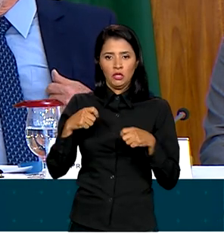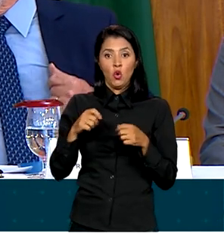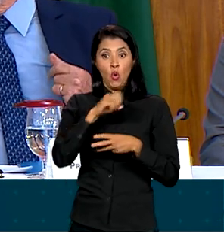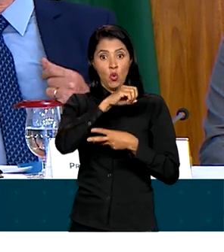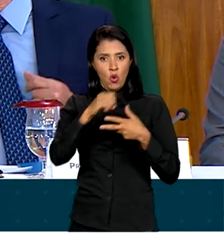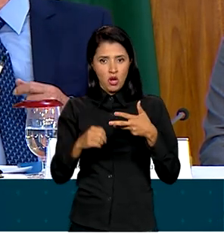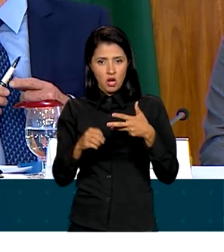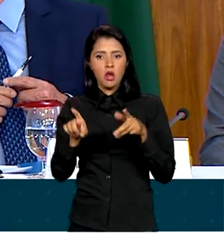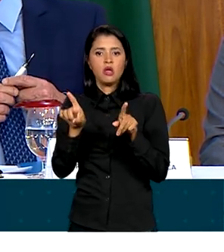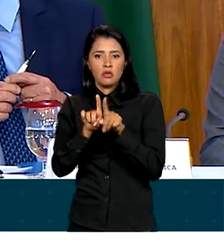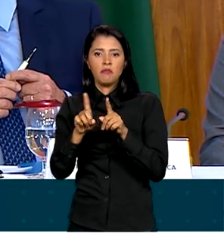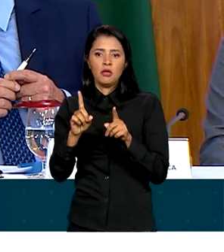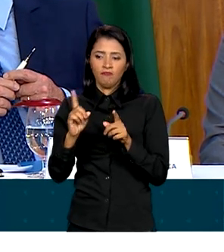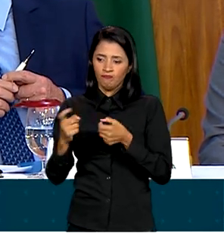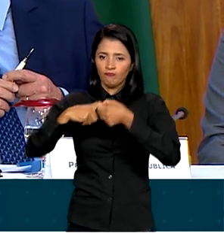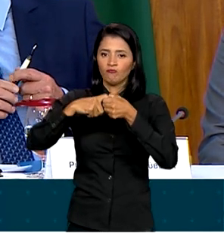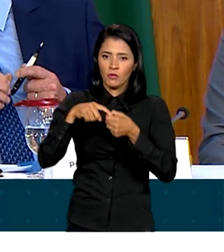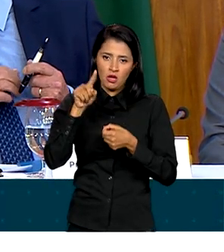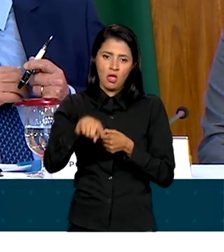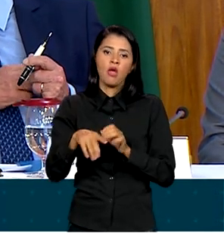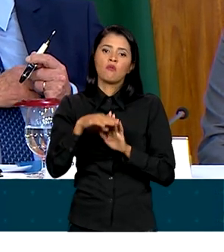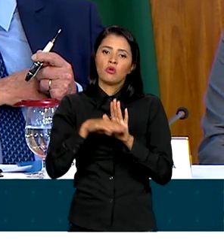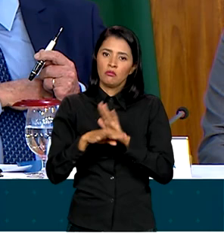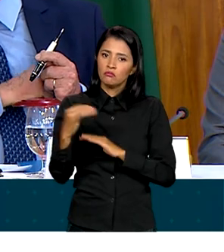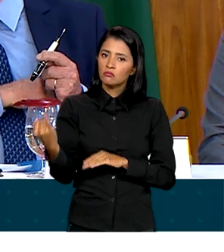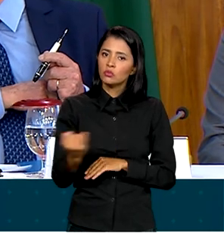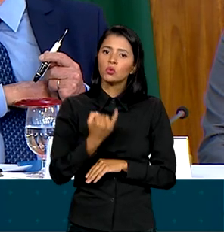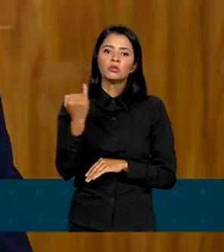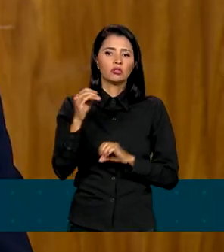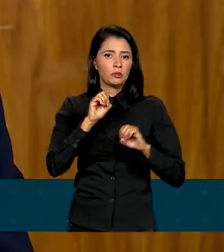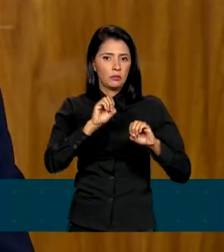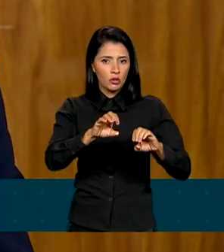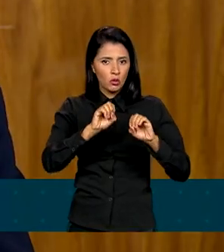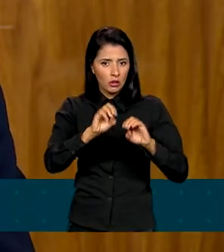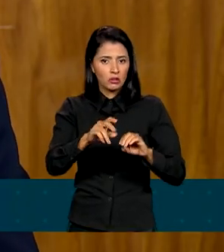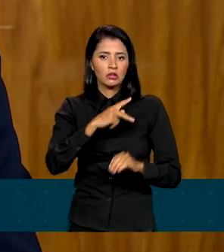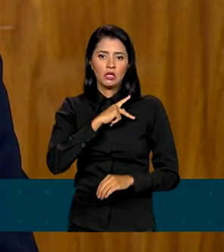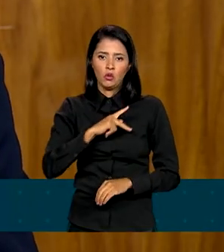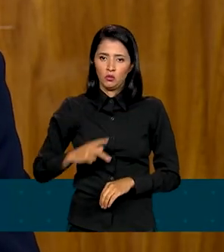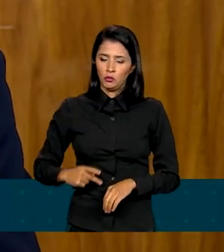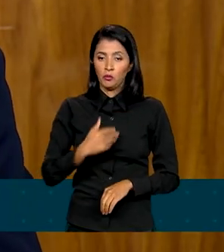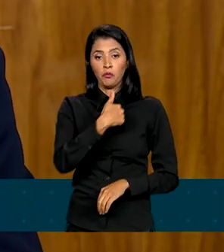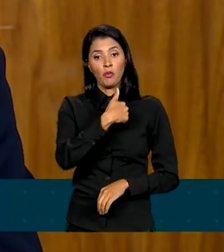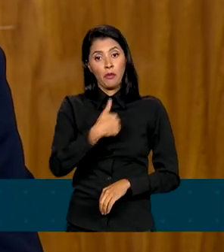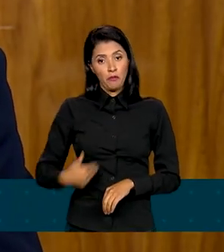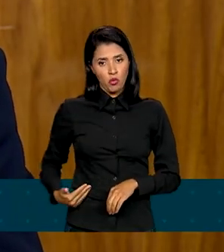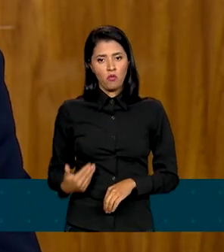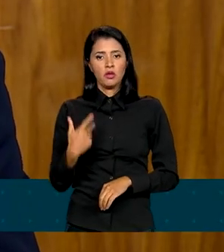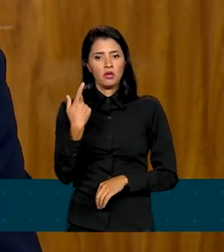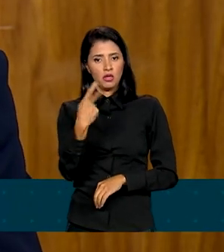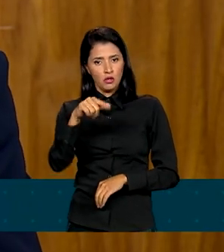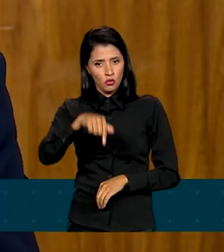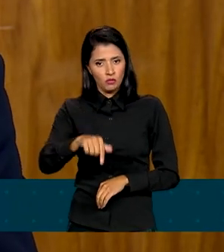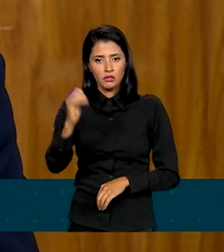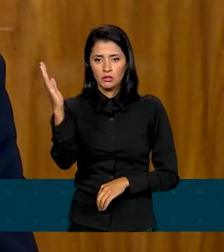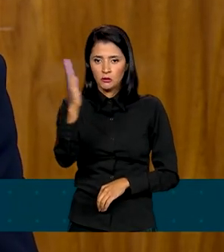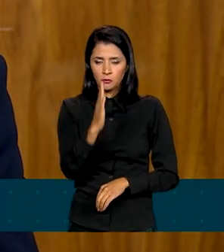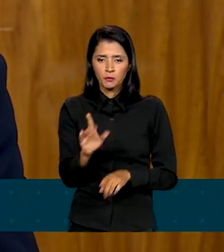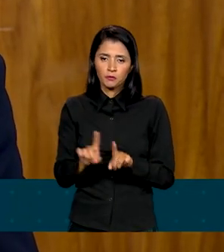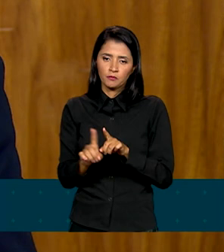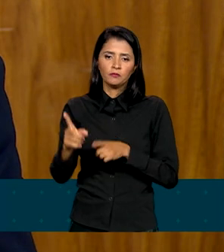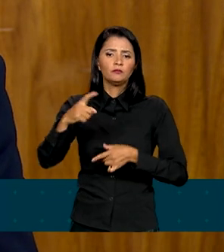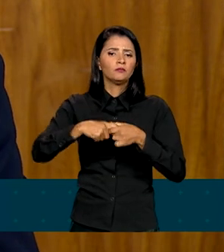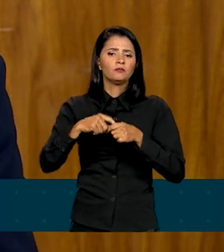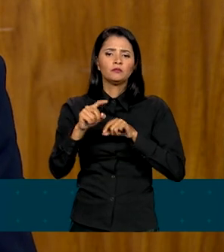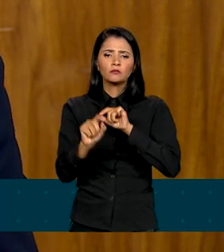Enem, que é um importante programa para a educação pública desse país. Também, voltando às